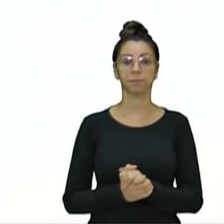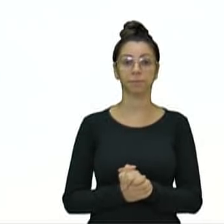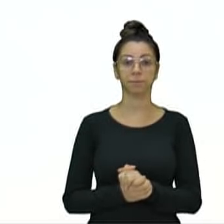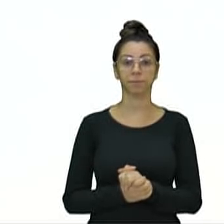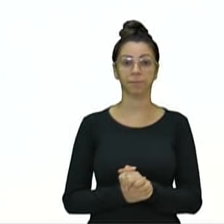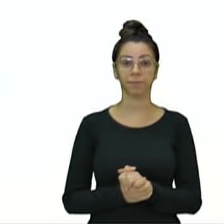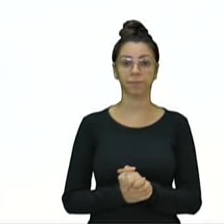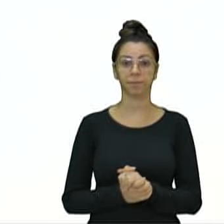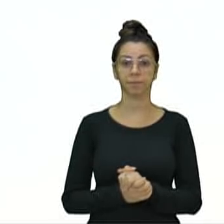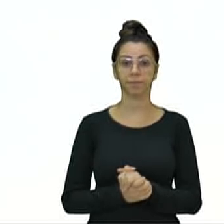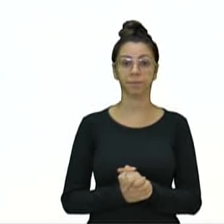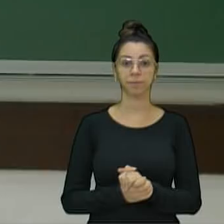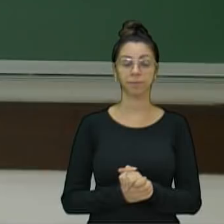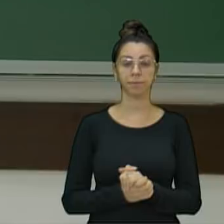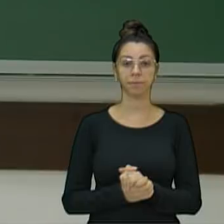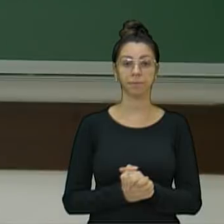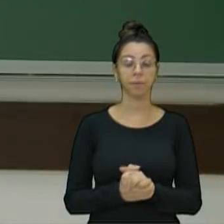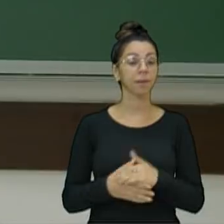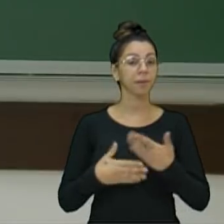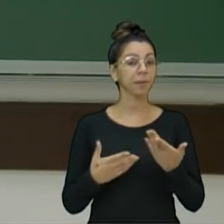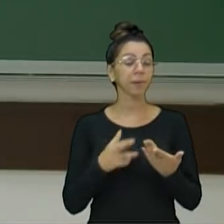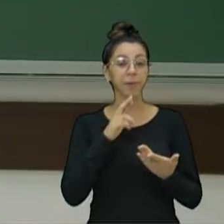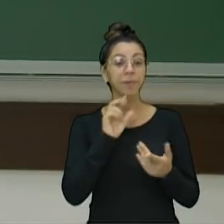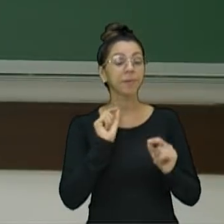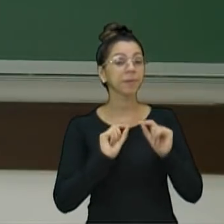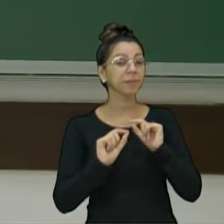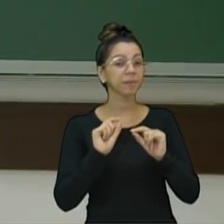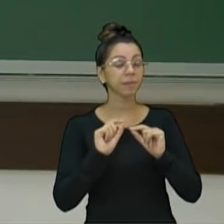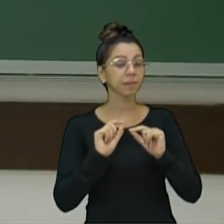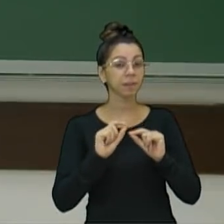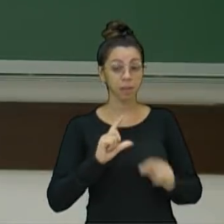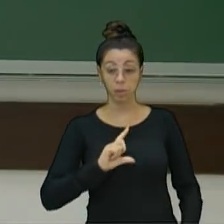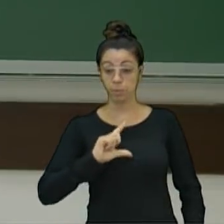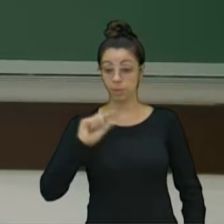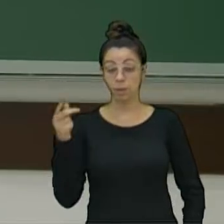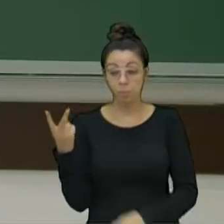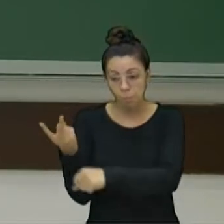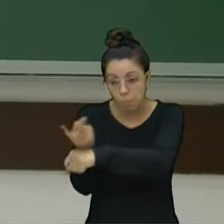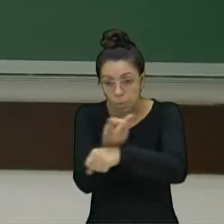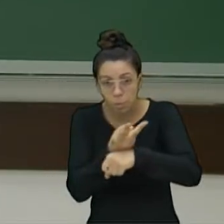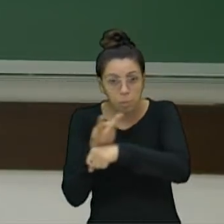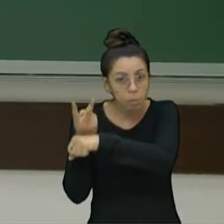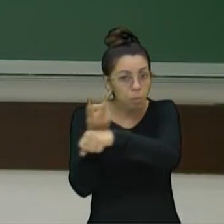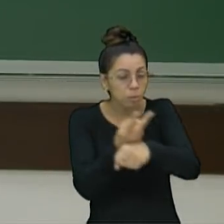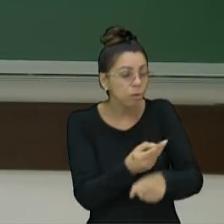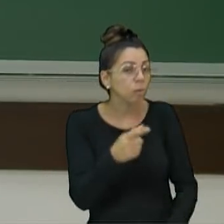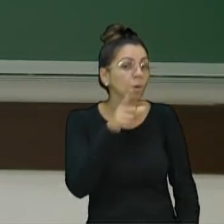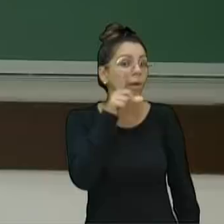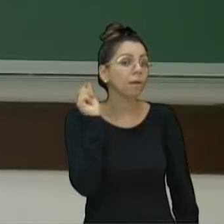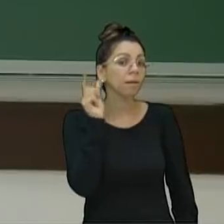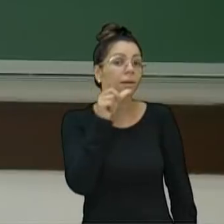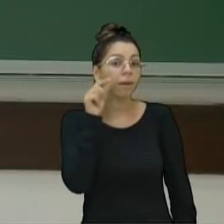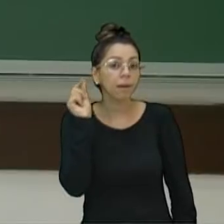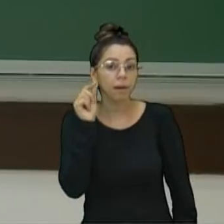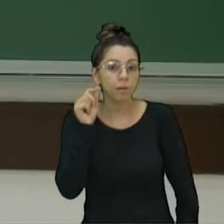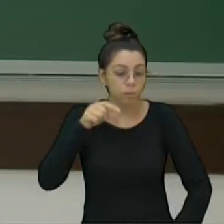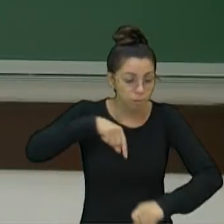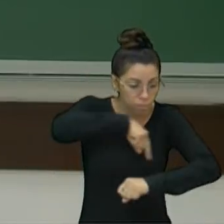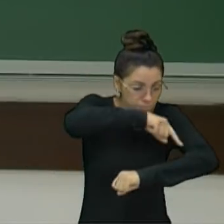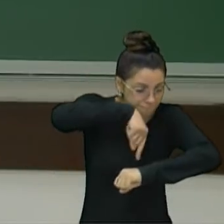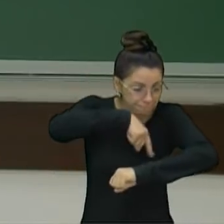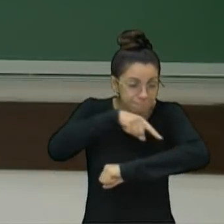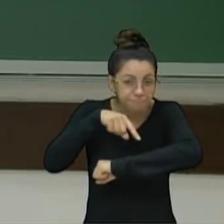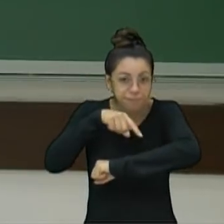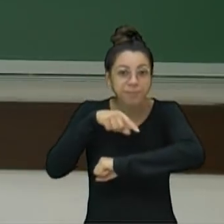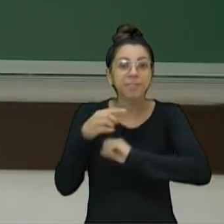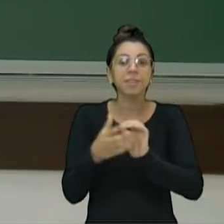would improve. Então, ela diz assim, aí eu saí procurando gatos enrolados para desenrolá-los,